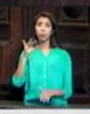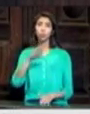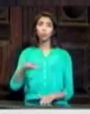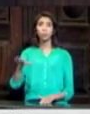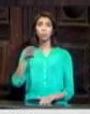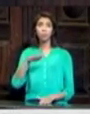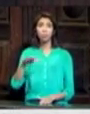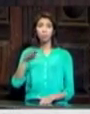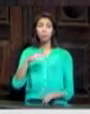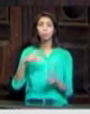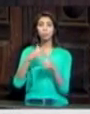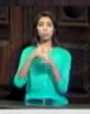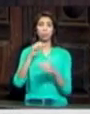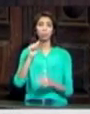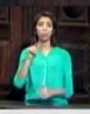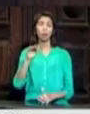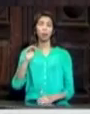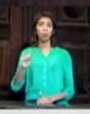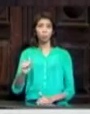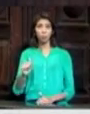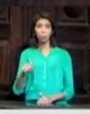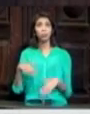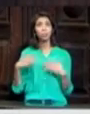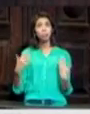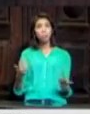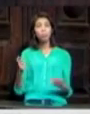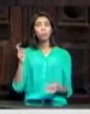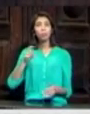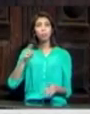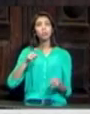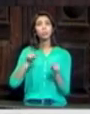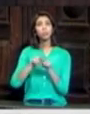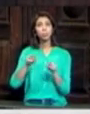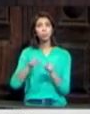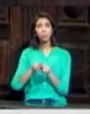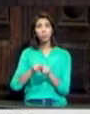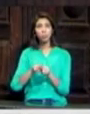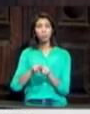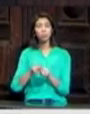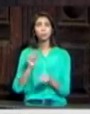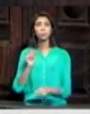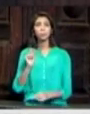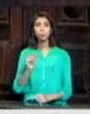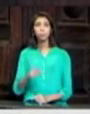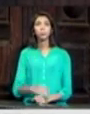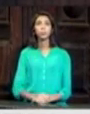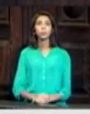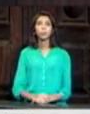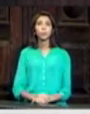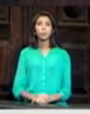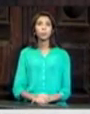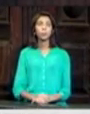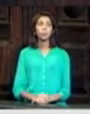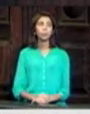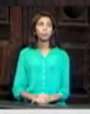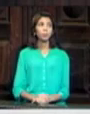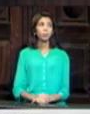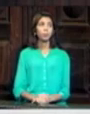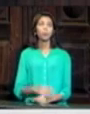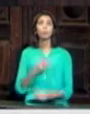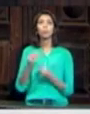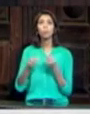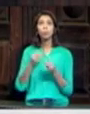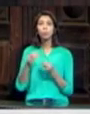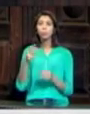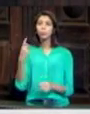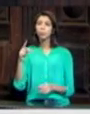cidade de Araruama. Isso implica também um grande ônus para